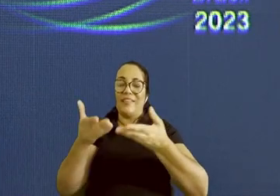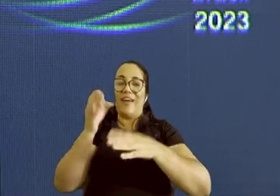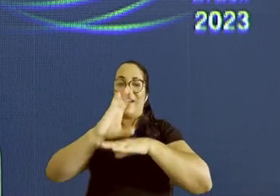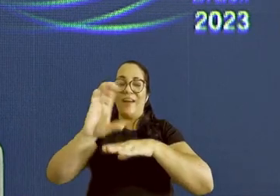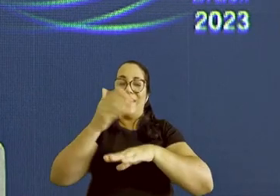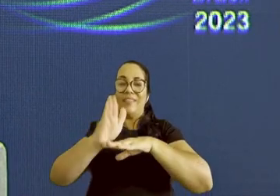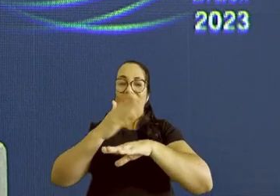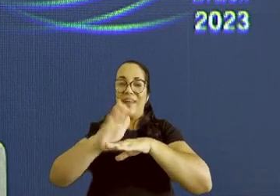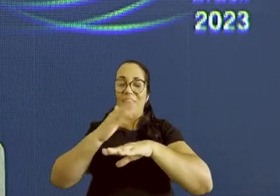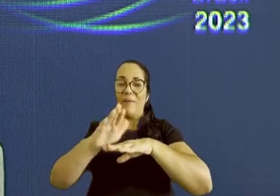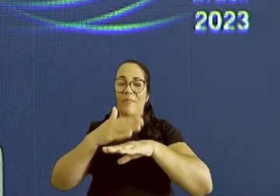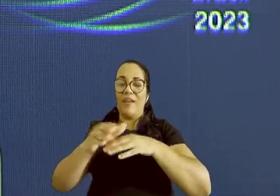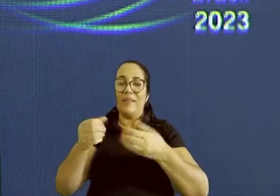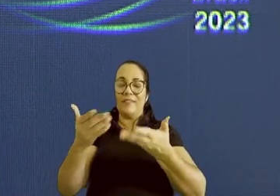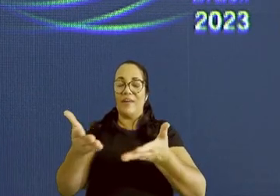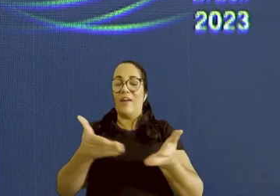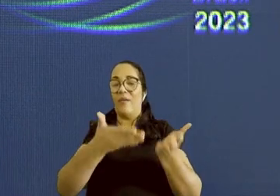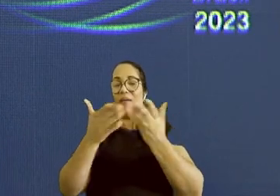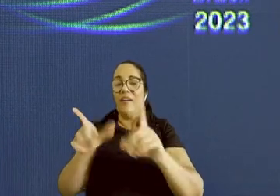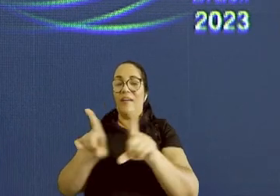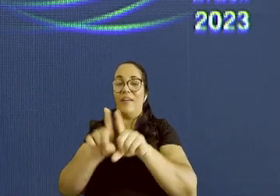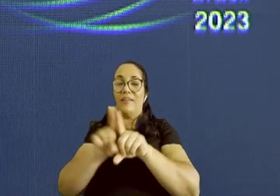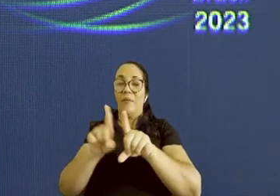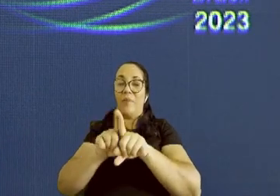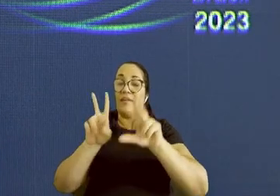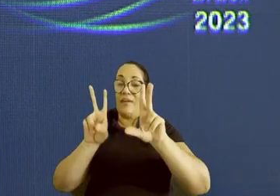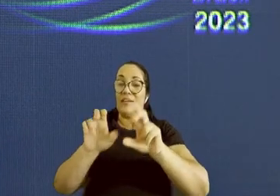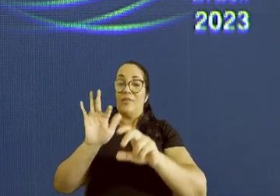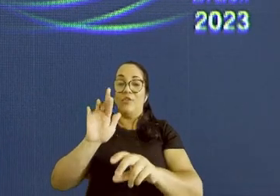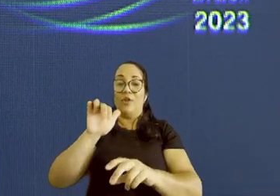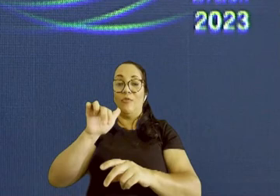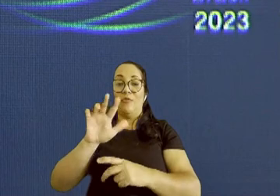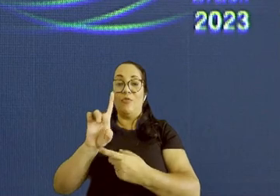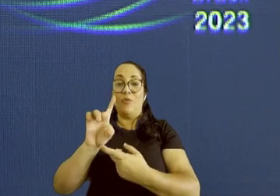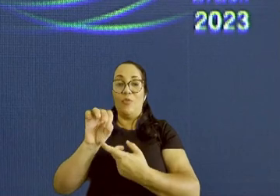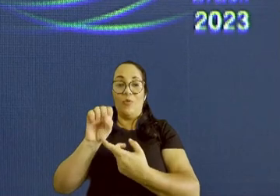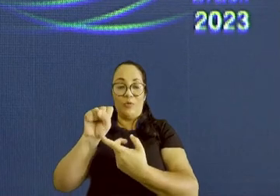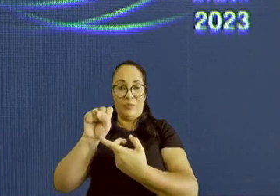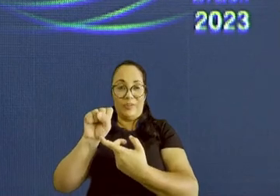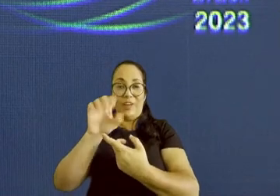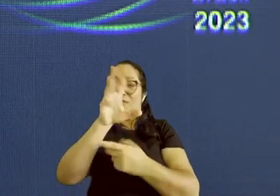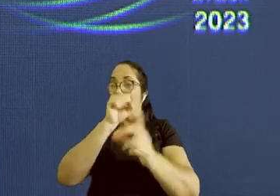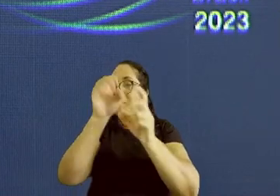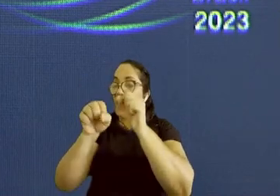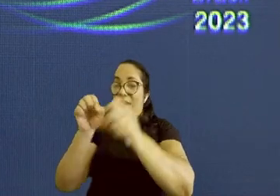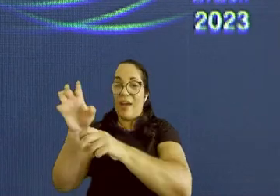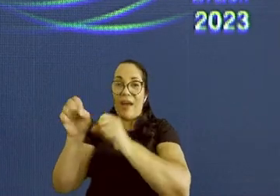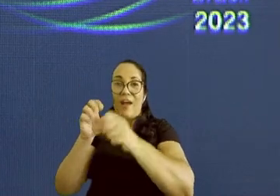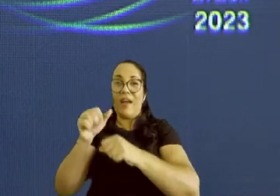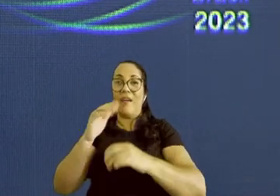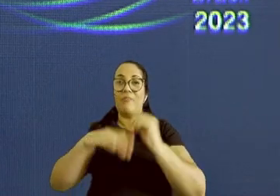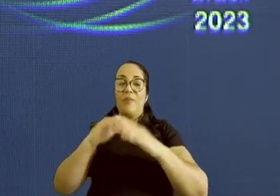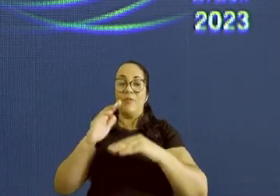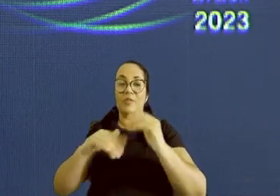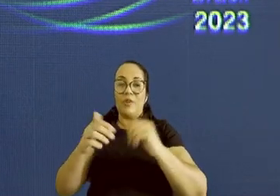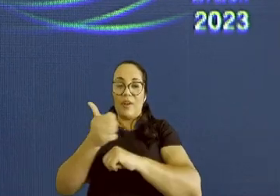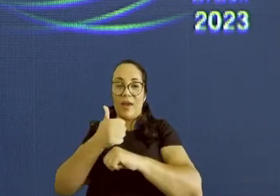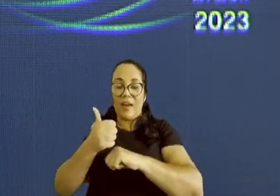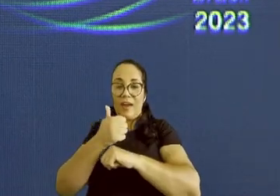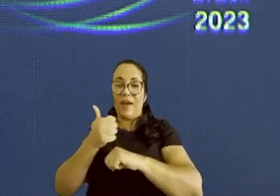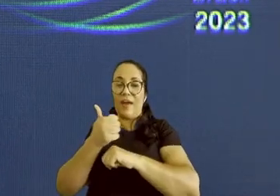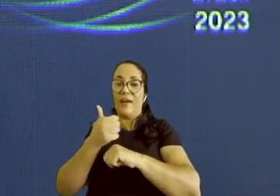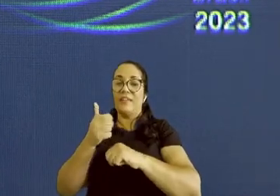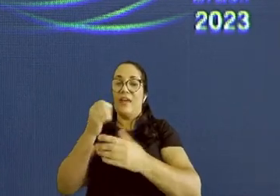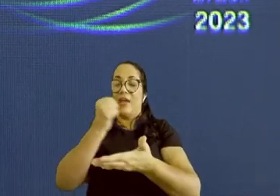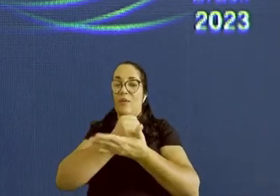né você falando como um ponto interessante antes de você captava tinha que fazer o depósito de dinheiro e às vezes contratar a gente